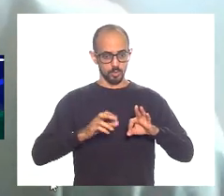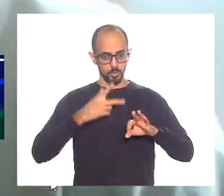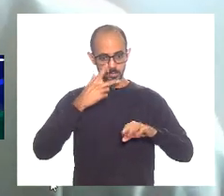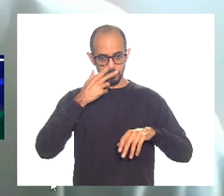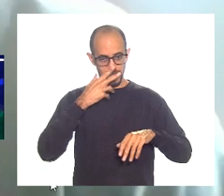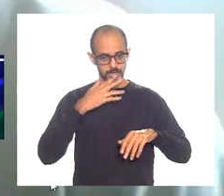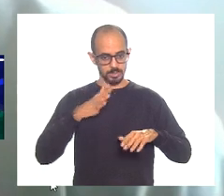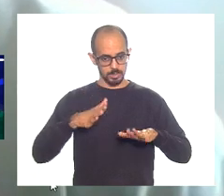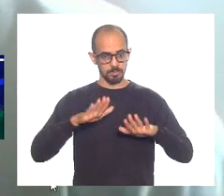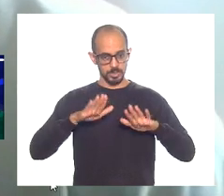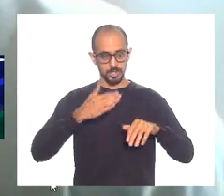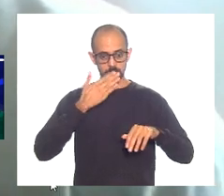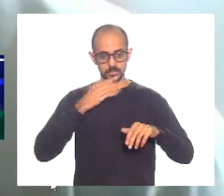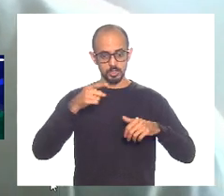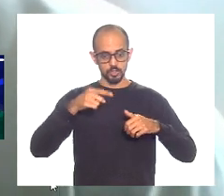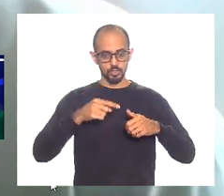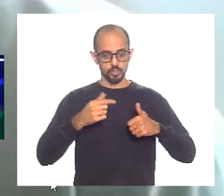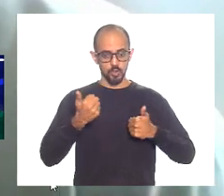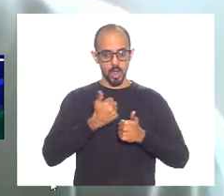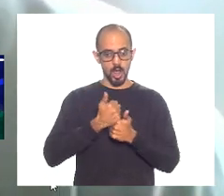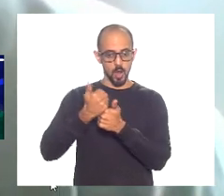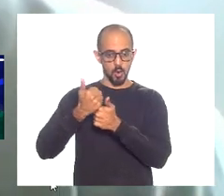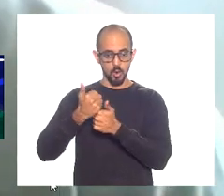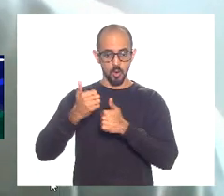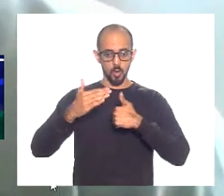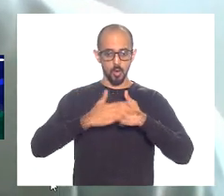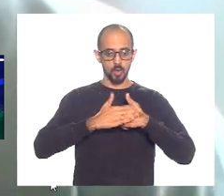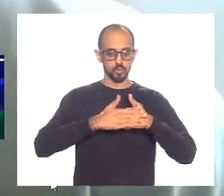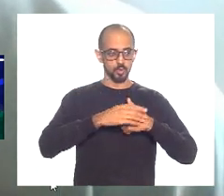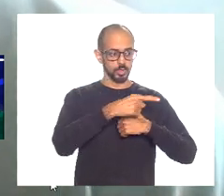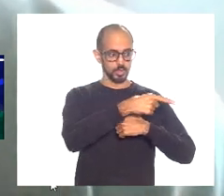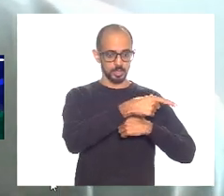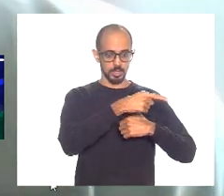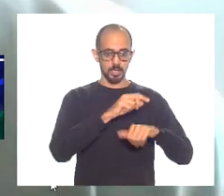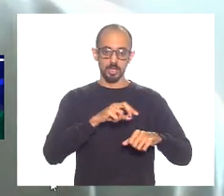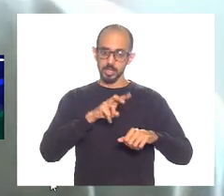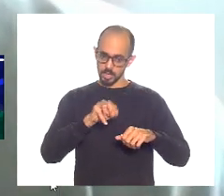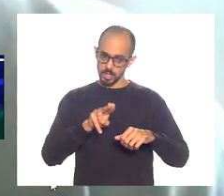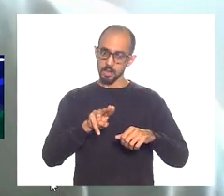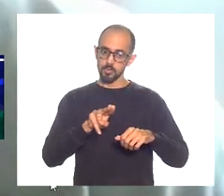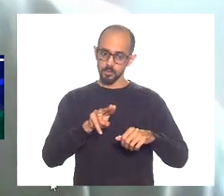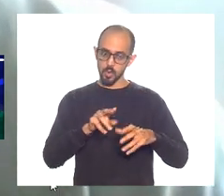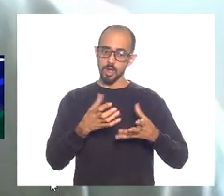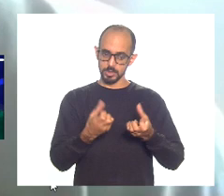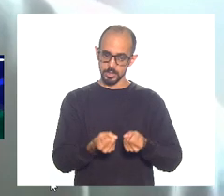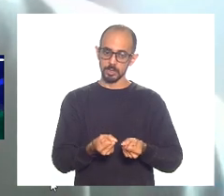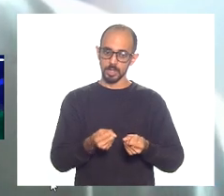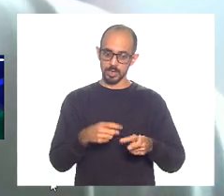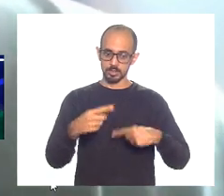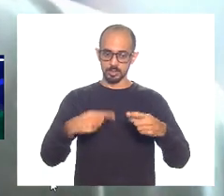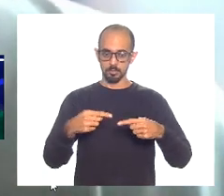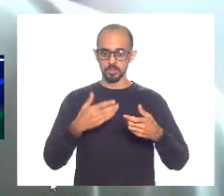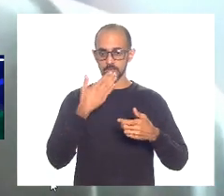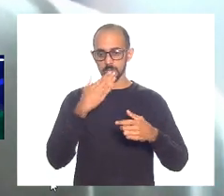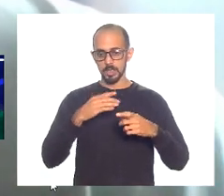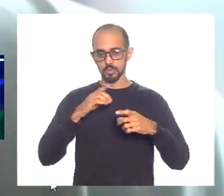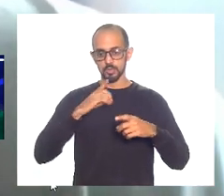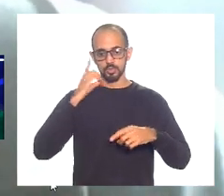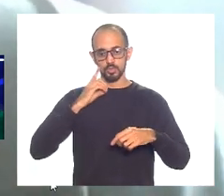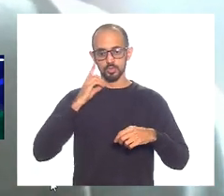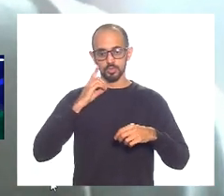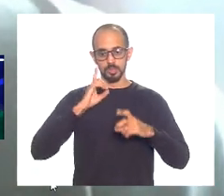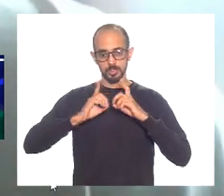ela pediu para a coautoria. E eu concedi a ela a coautoria. Eu vou depois querer discutir e discuto todos juntos